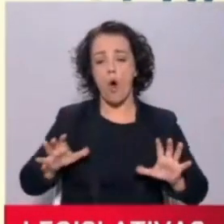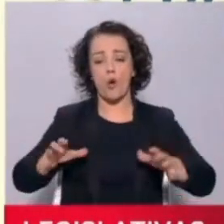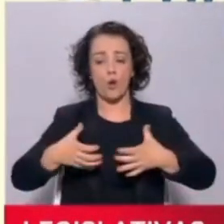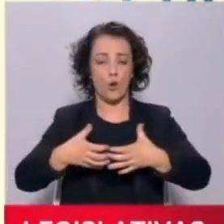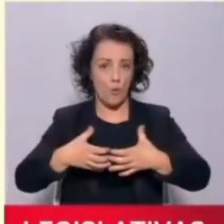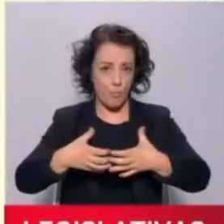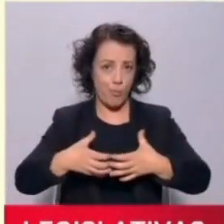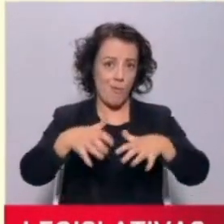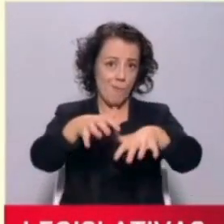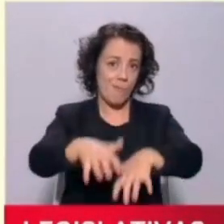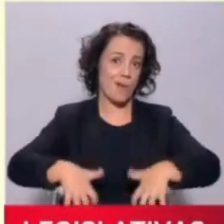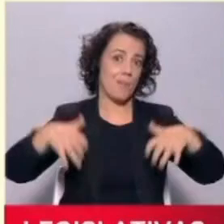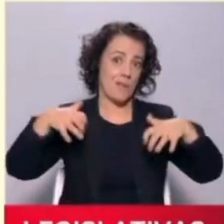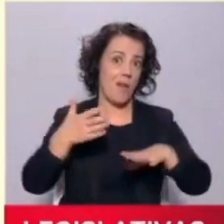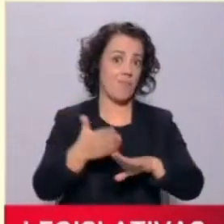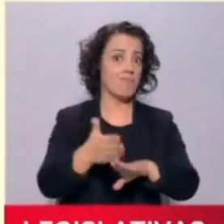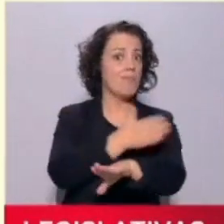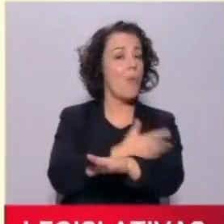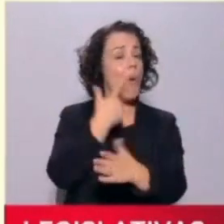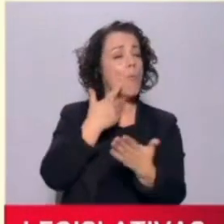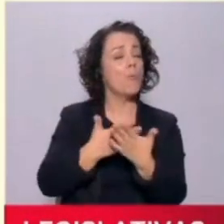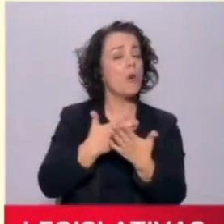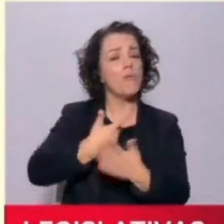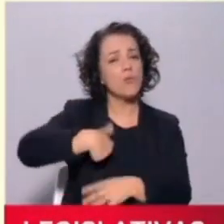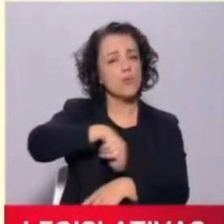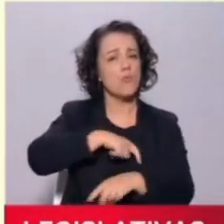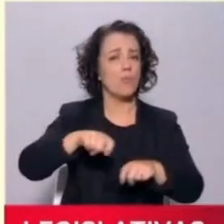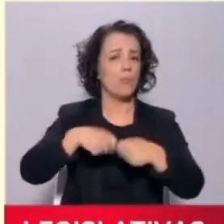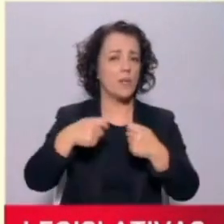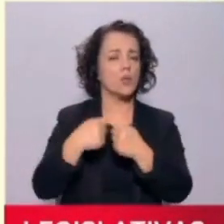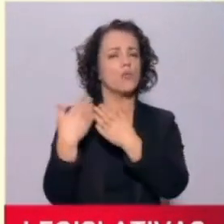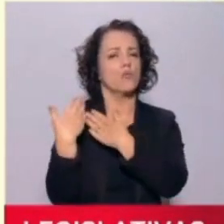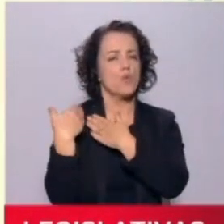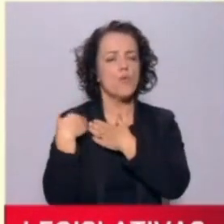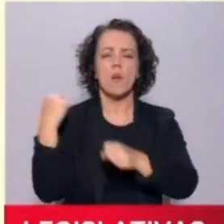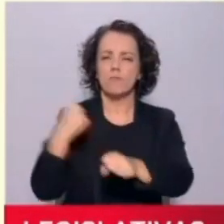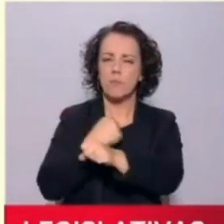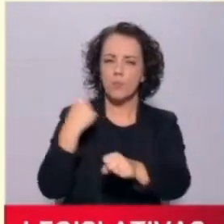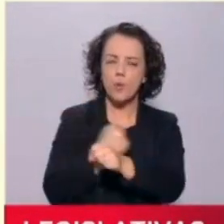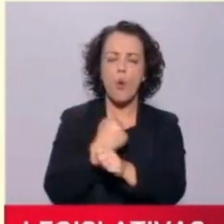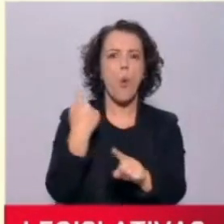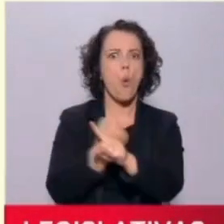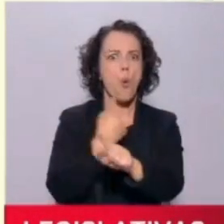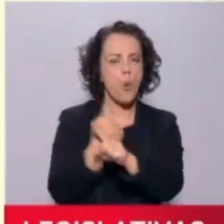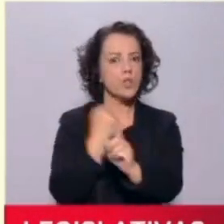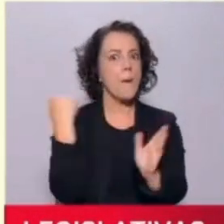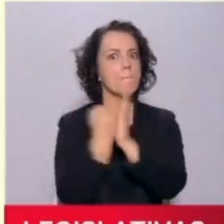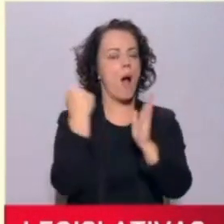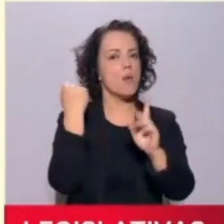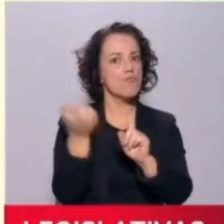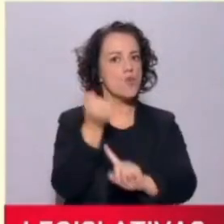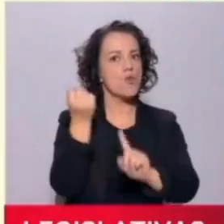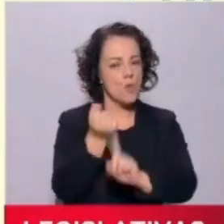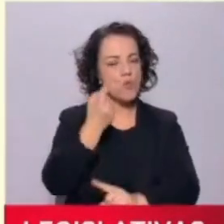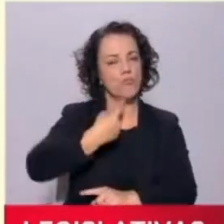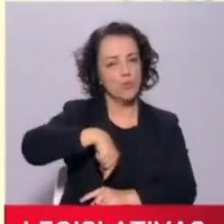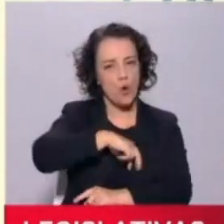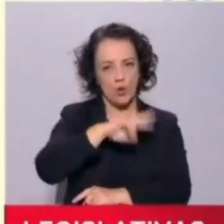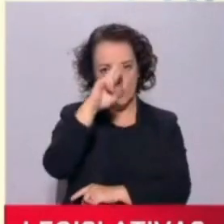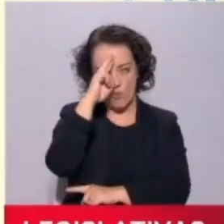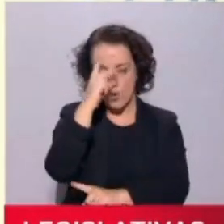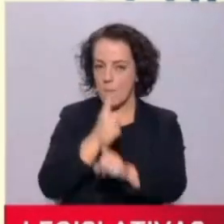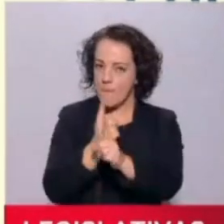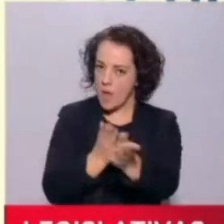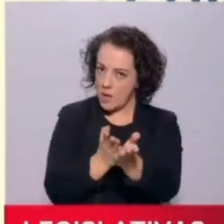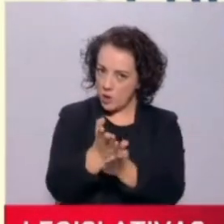como provamos ser um partido responsável trabalhador fez muita diferença alcançou muitas conquistas continuaremos a trabalhar com o mesmo enfim